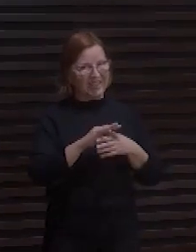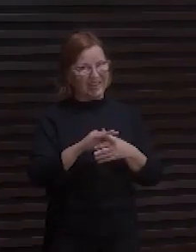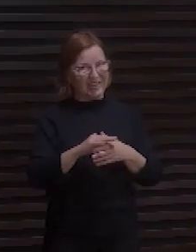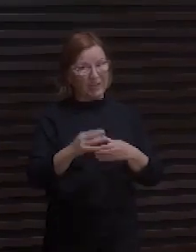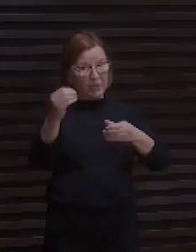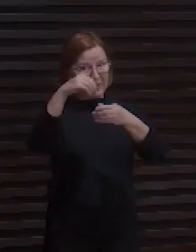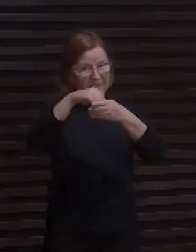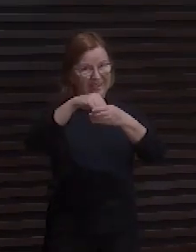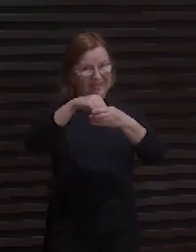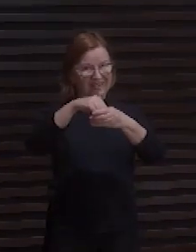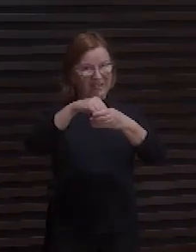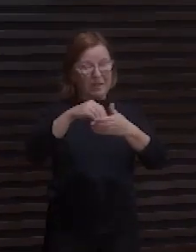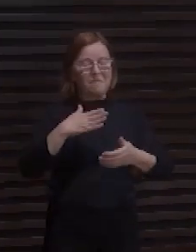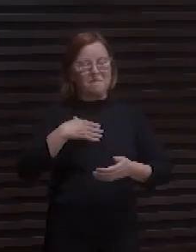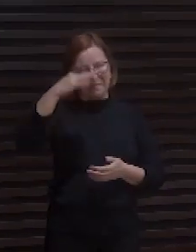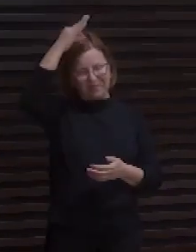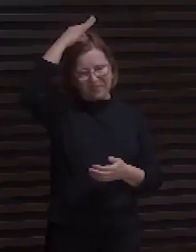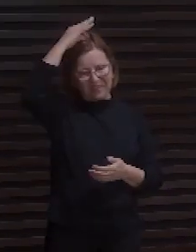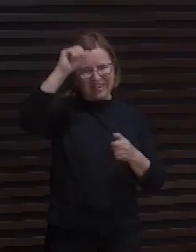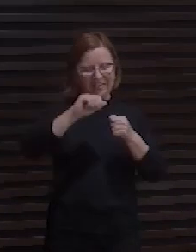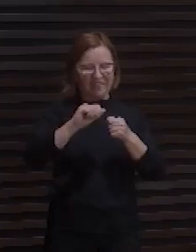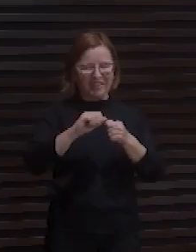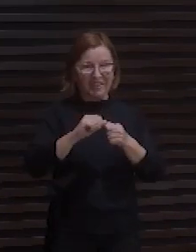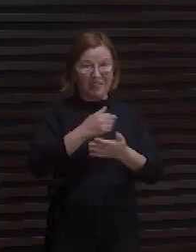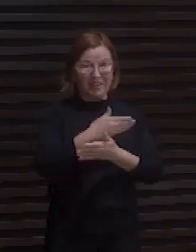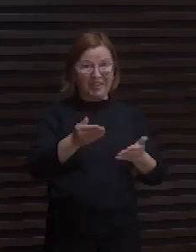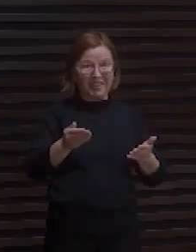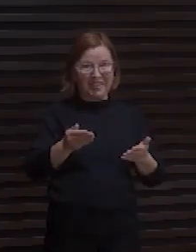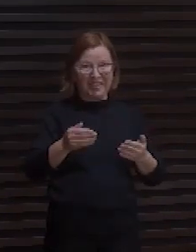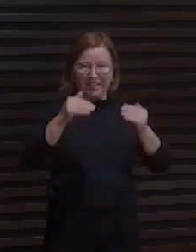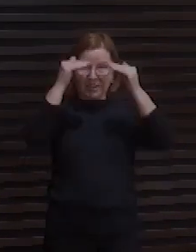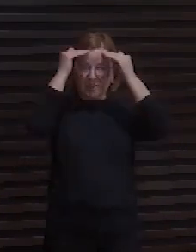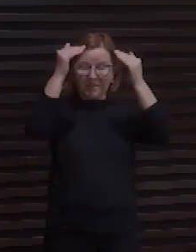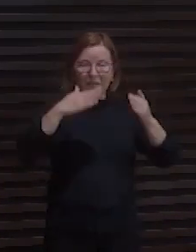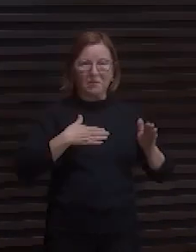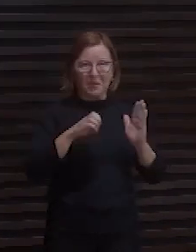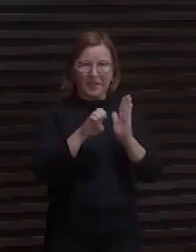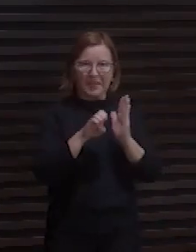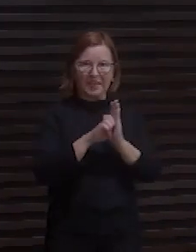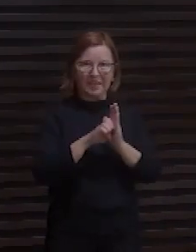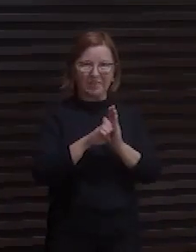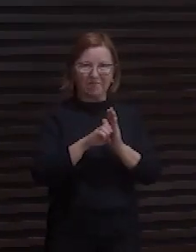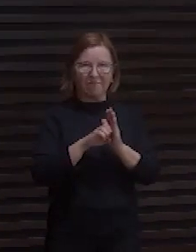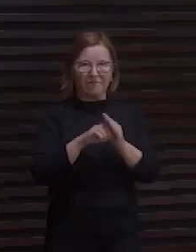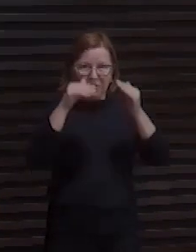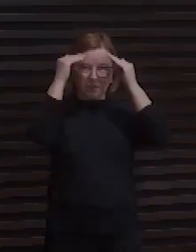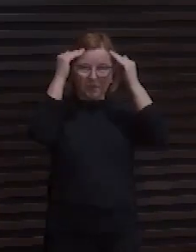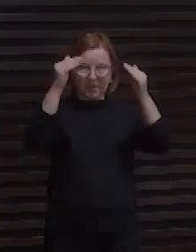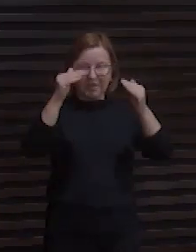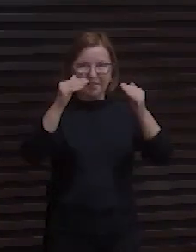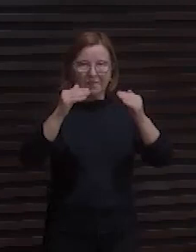de vocês o meu espírito, e farei com que andem nos meus estatutos, guardem e observem os